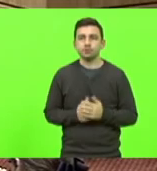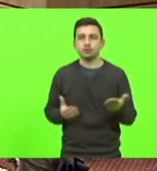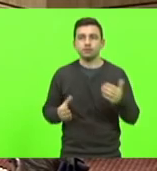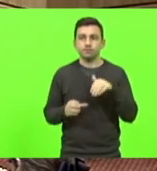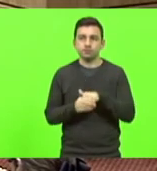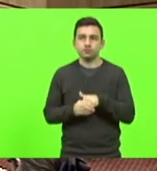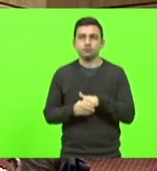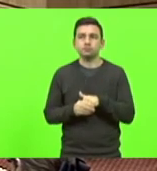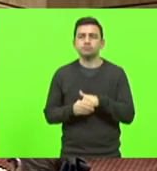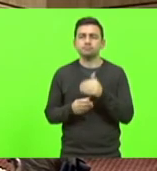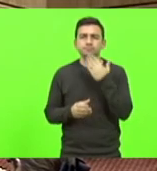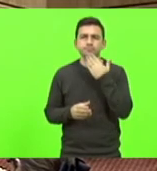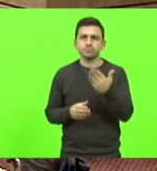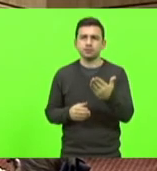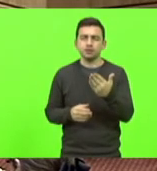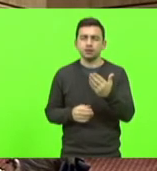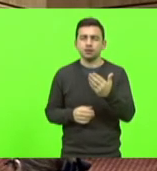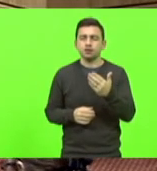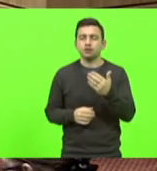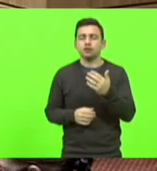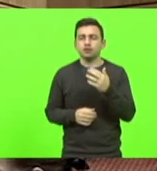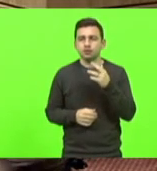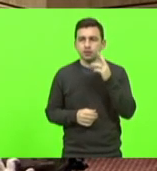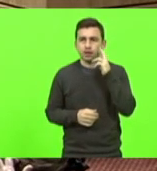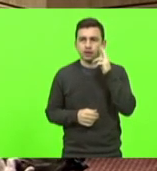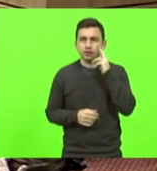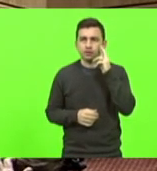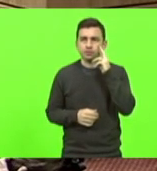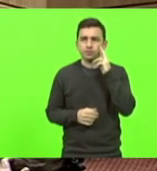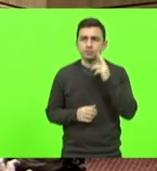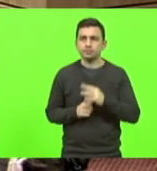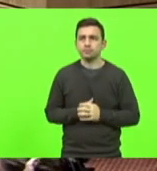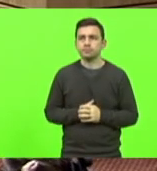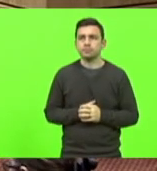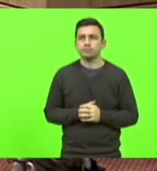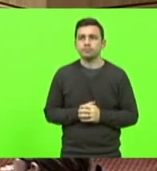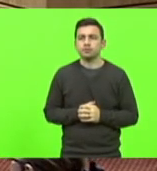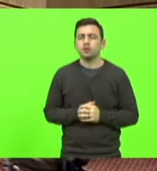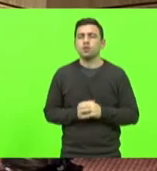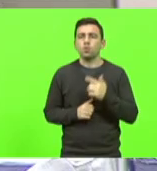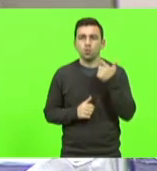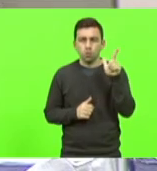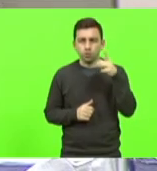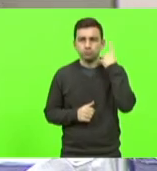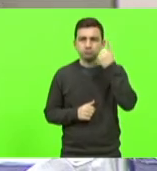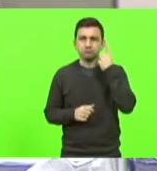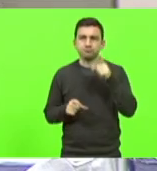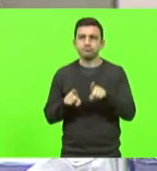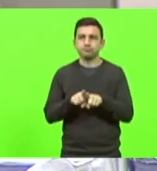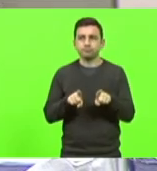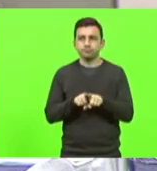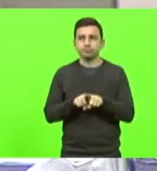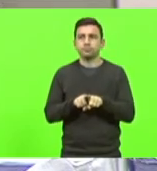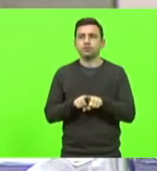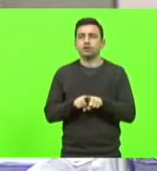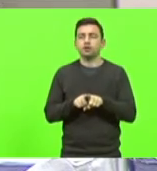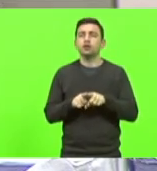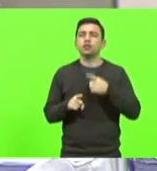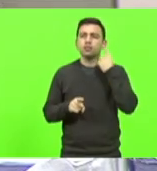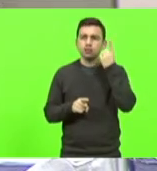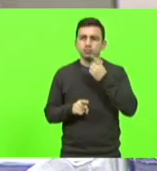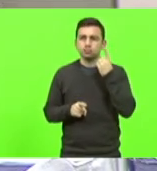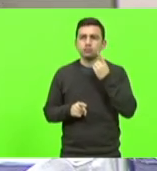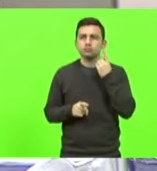requerimentos a serem se deputado Ricardo Alba e outros deputados os deputados que